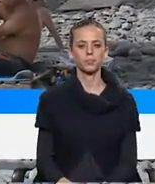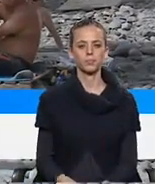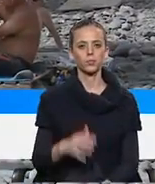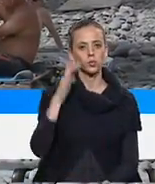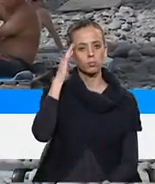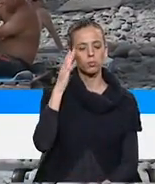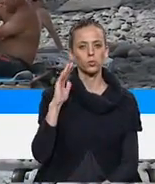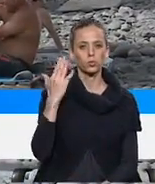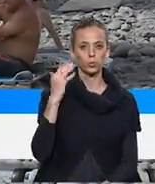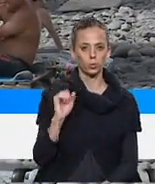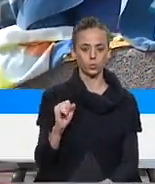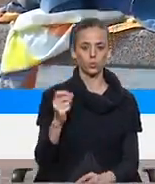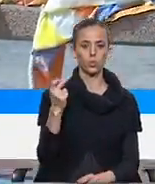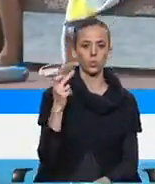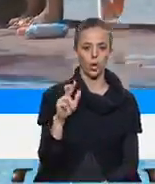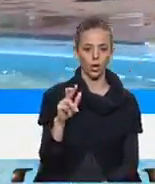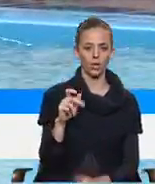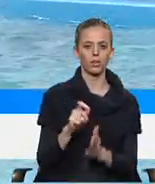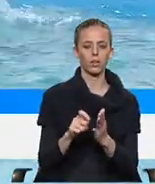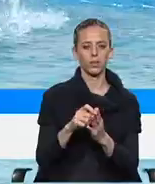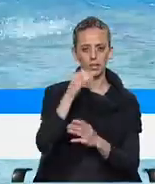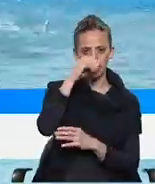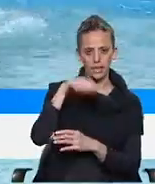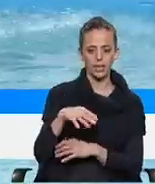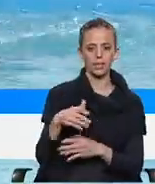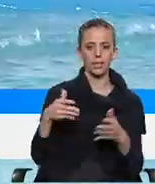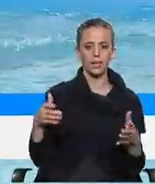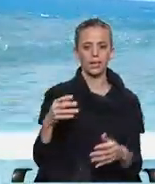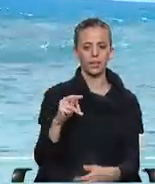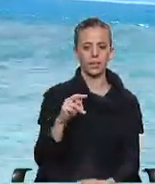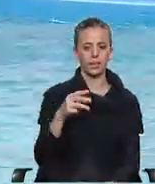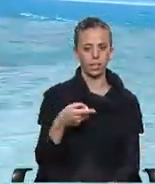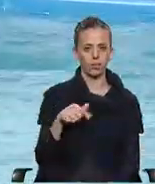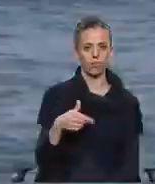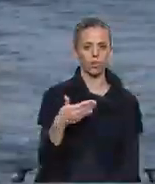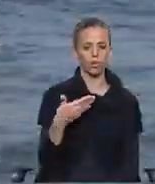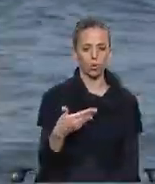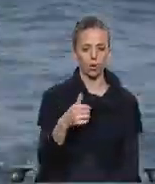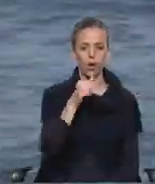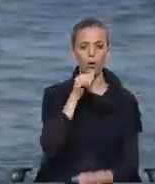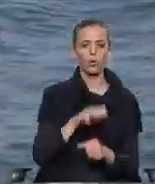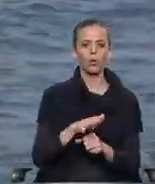da temperatura máxima do ar foi registado na Quinta Grande, 39,1 graus. Quanto